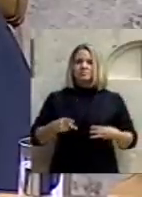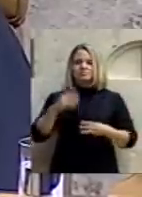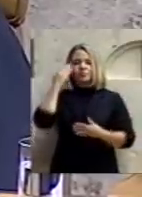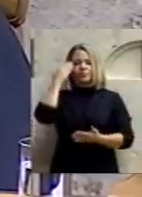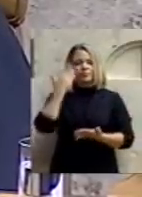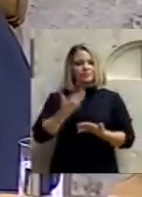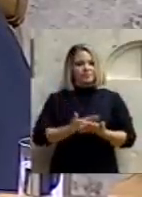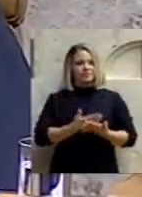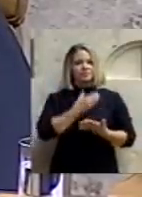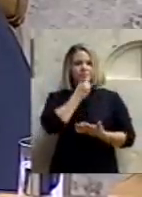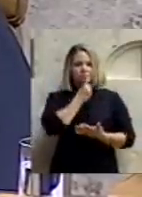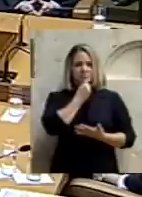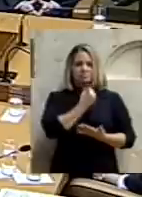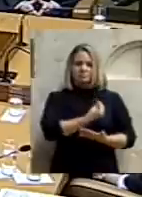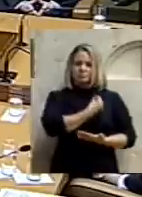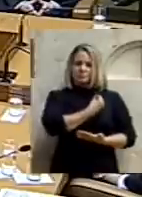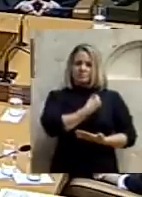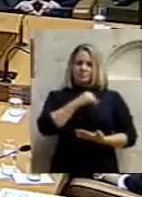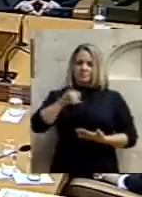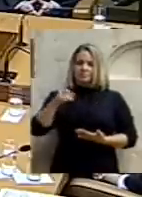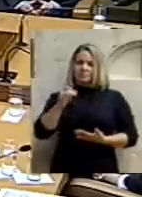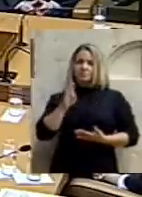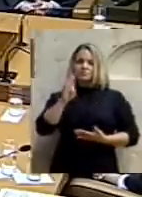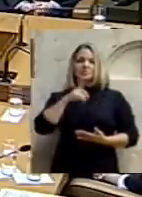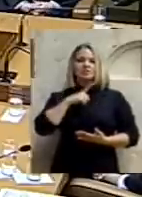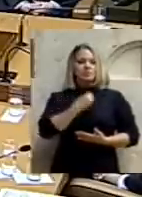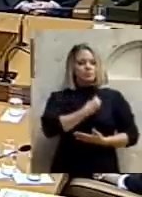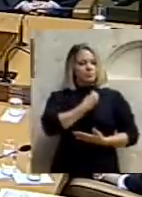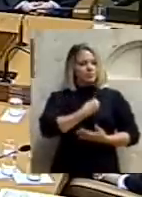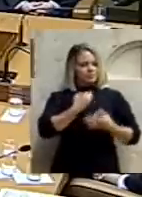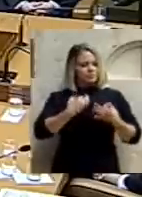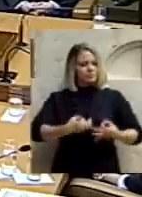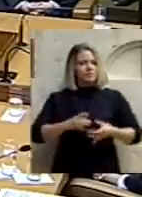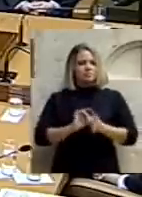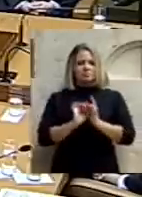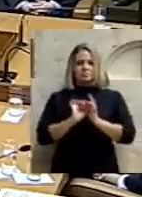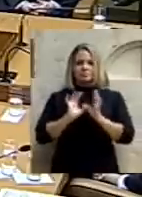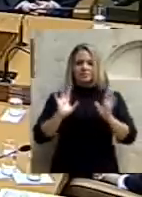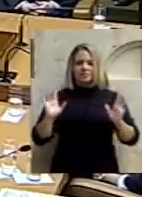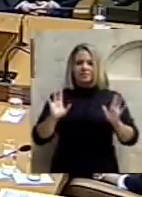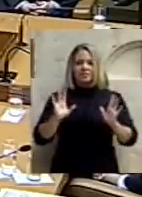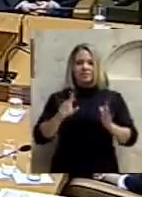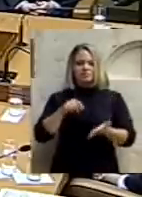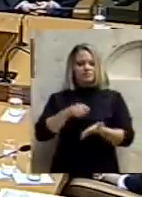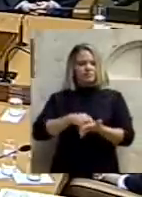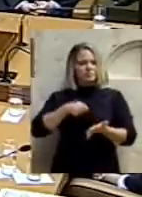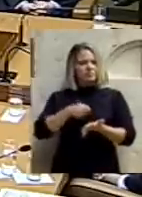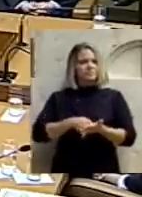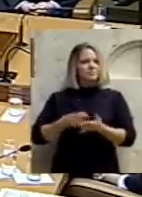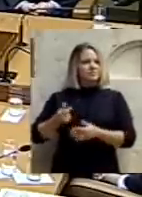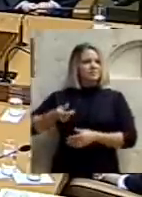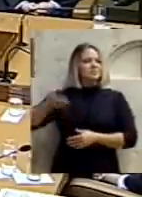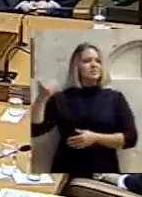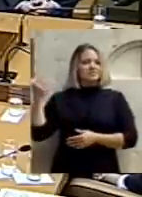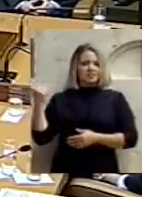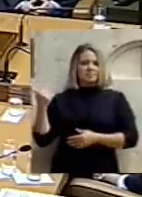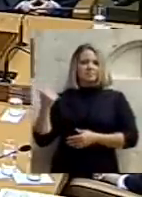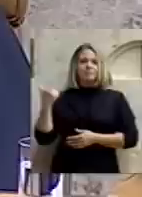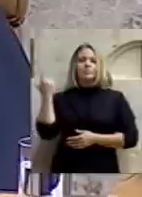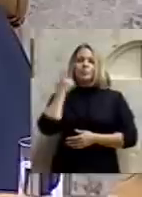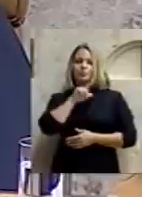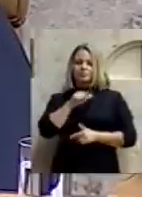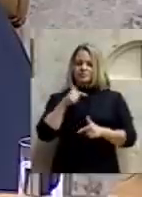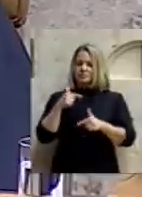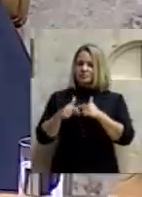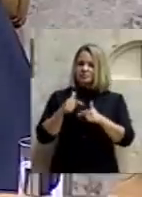Vossa Excelência, com a integridade, a independência e a firmeza de sempre, desempenhará na